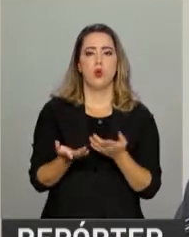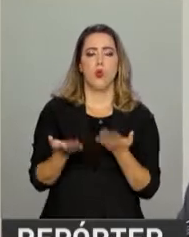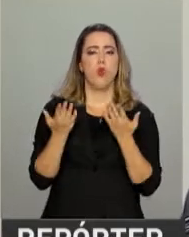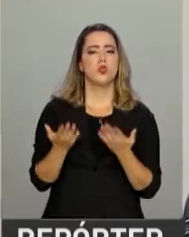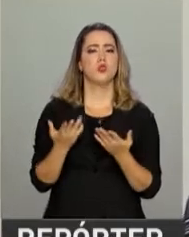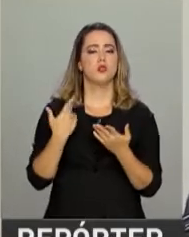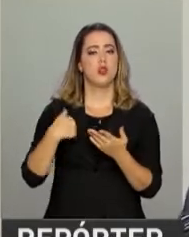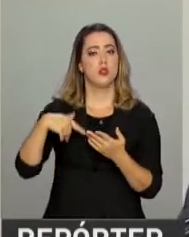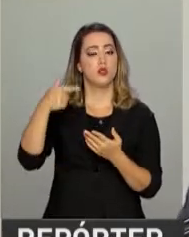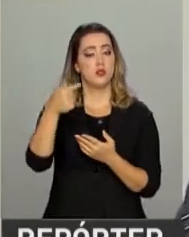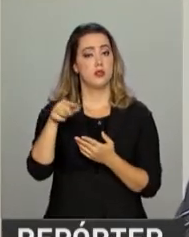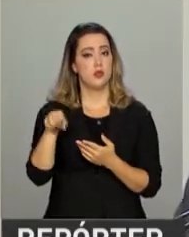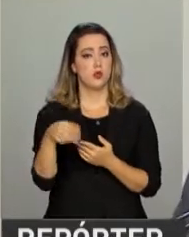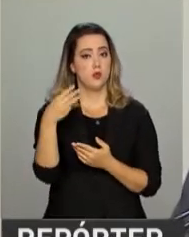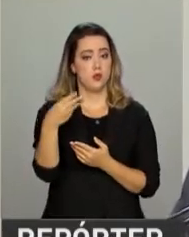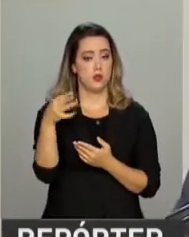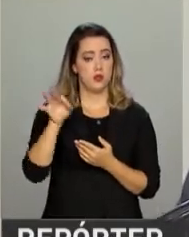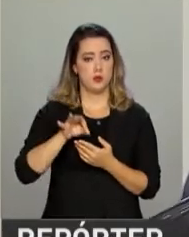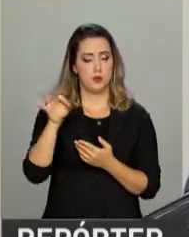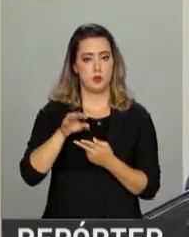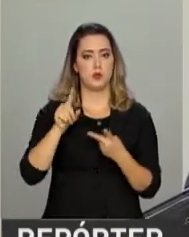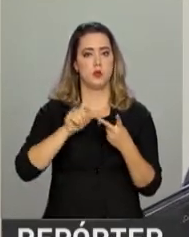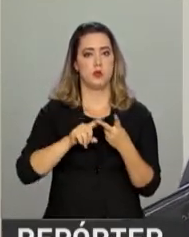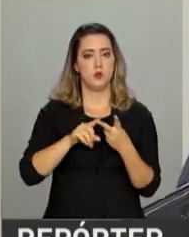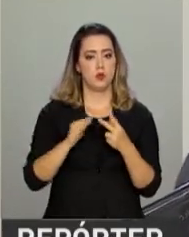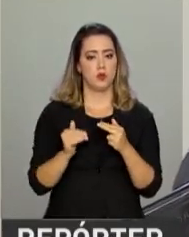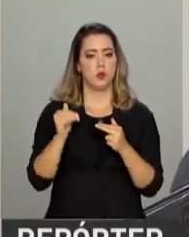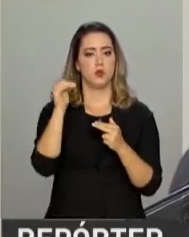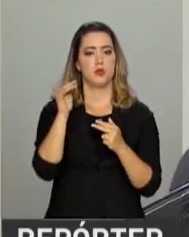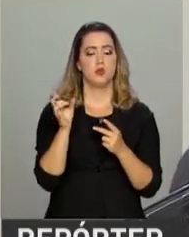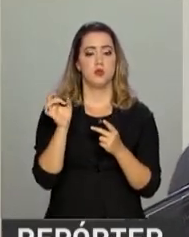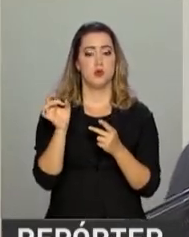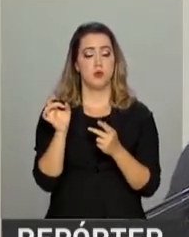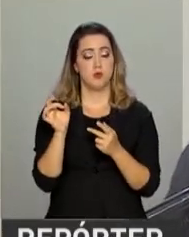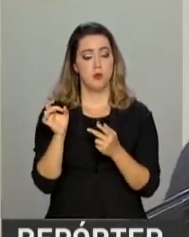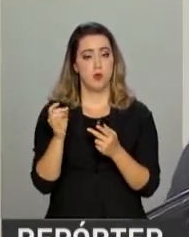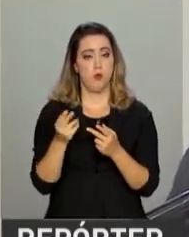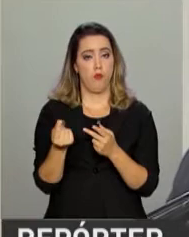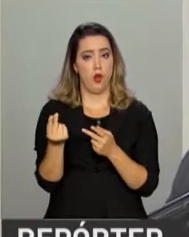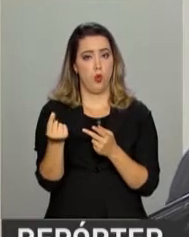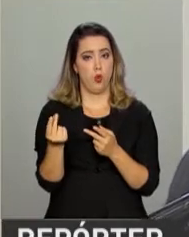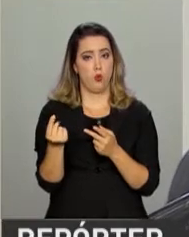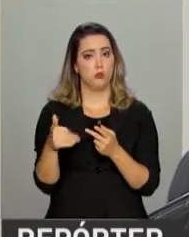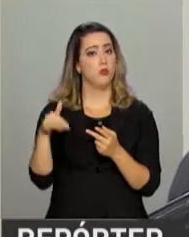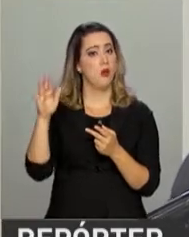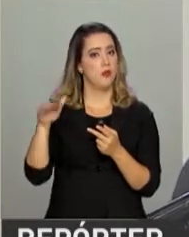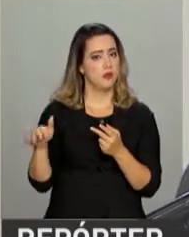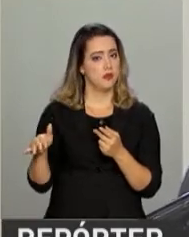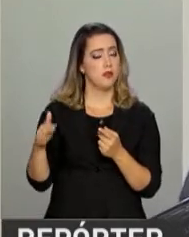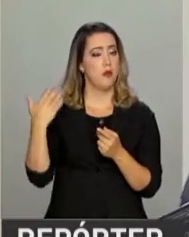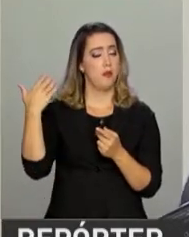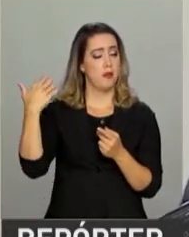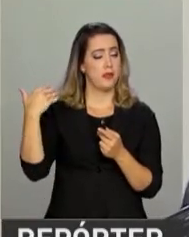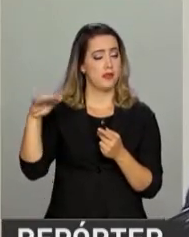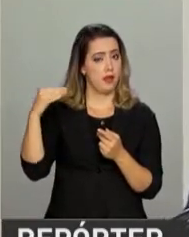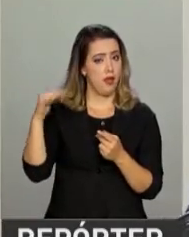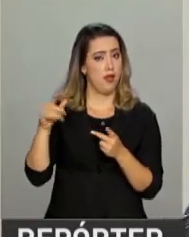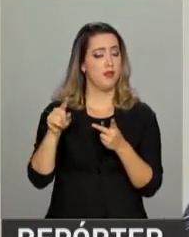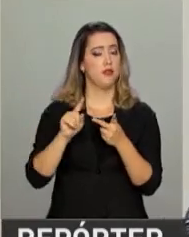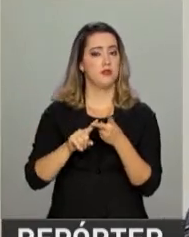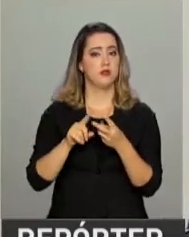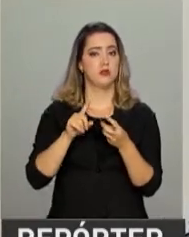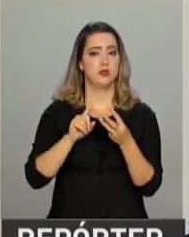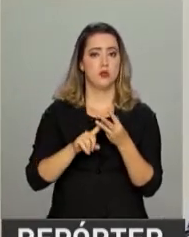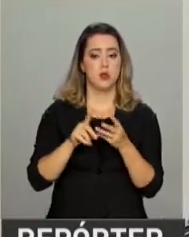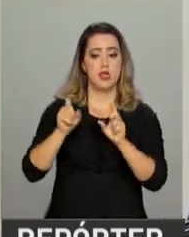um crescimento dos preços dos principais produtos exportados e essas quantidades foram motivados pelo aumento dos produtos da